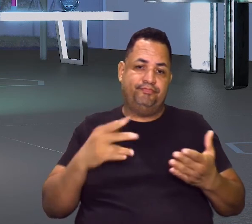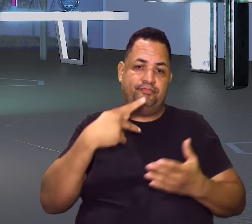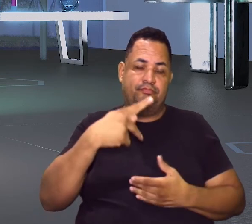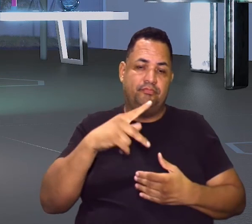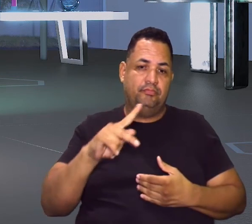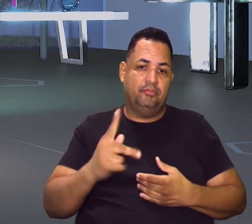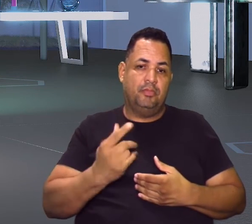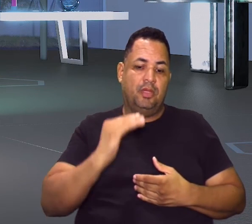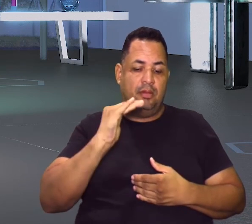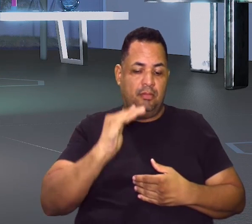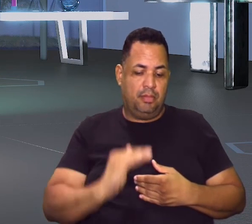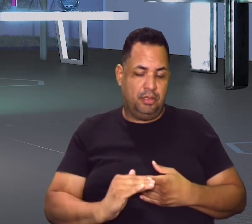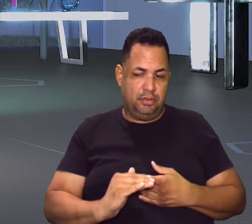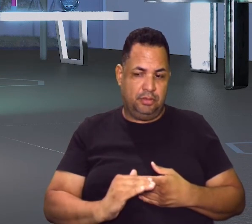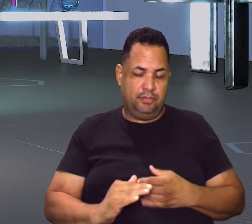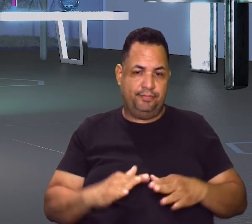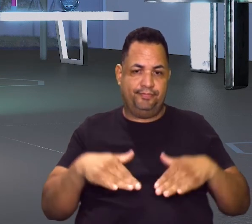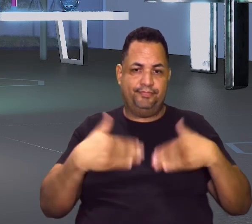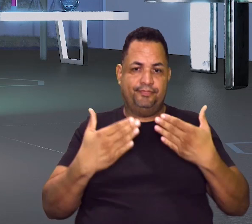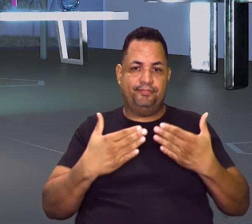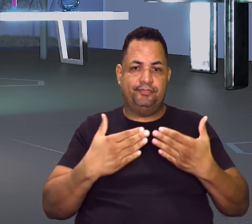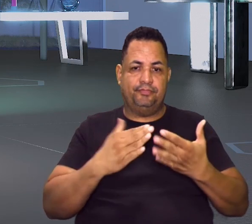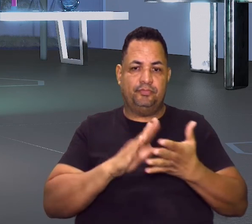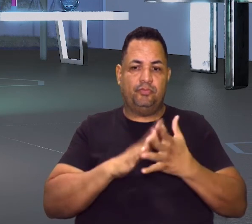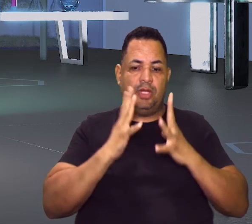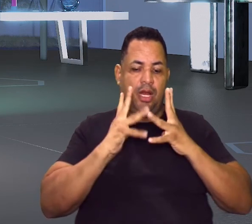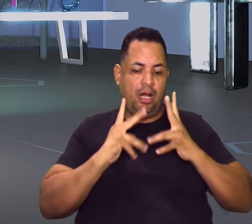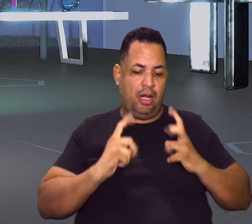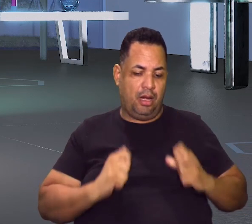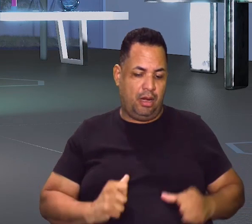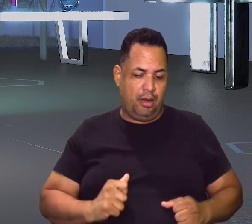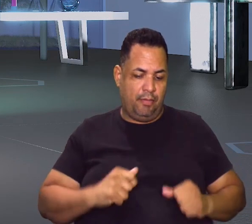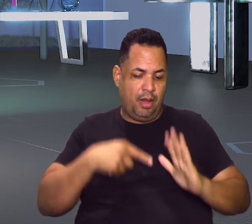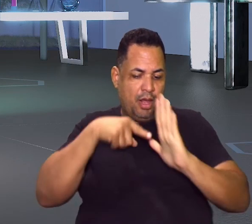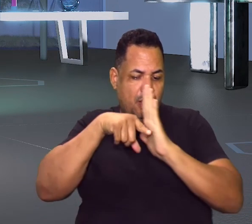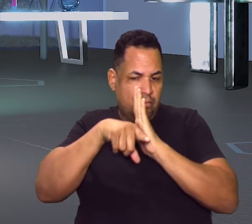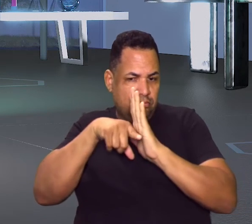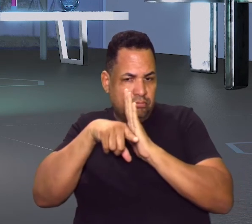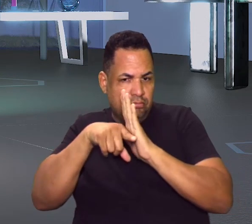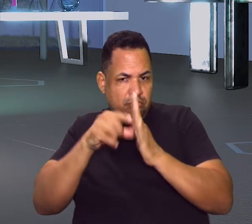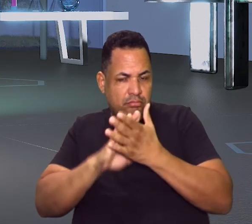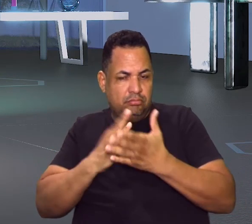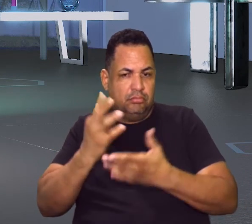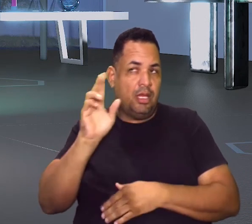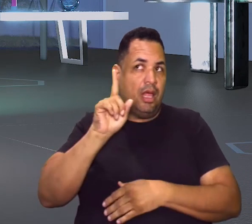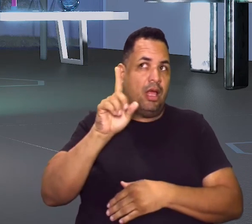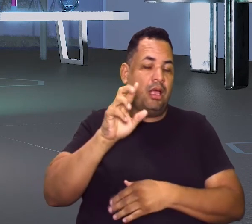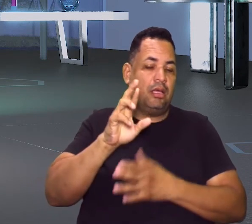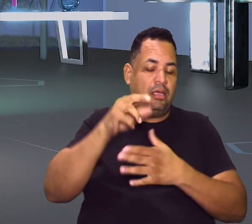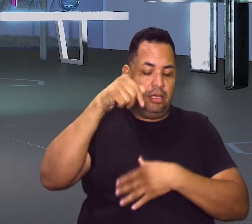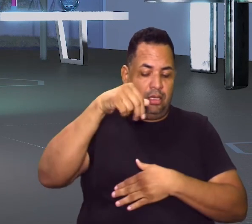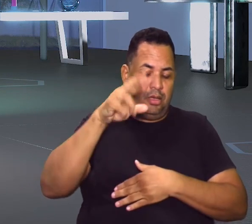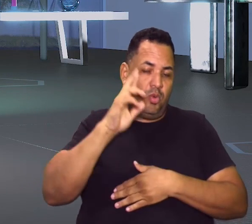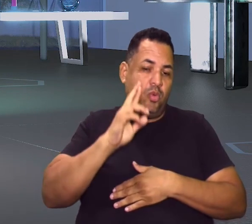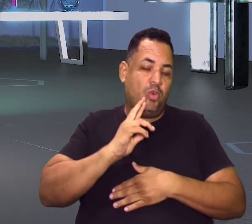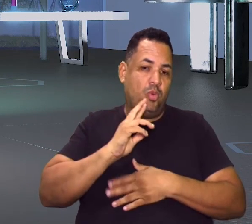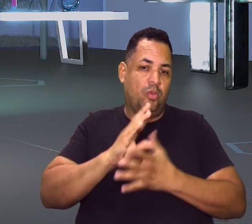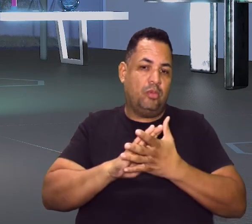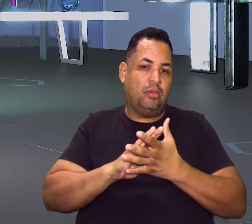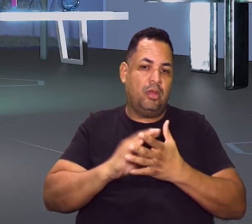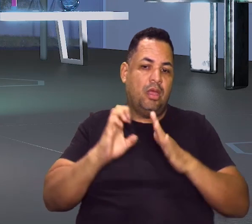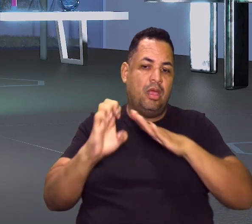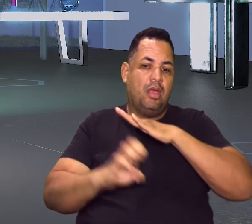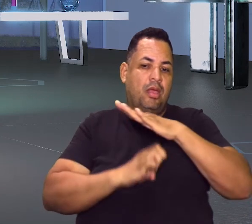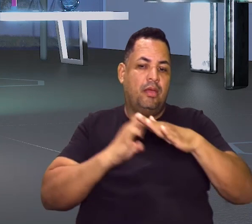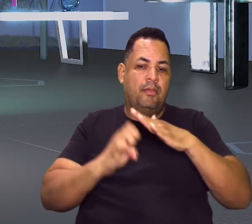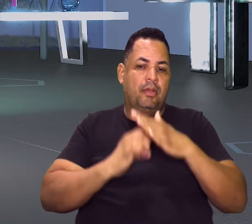pH dela tende a baixar. Quando ela é tratada, digamos, em Rondônia, a Caerd, ou qualquer outra